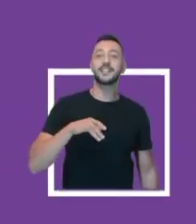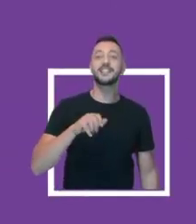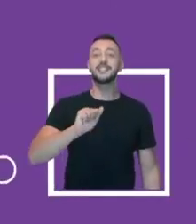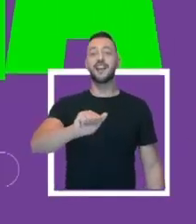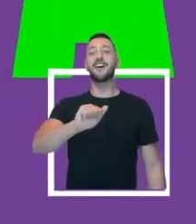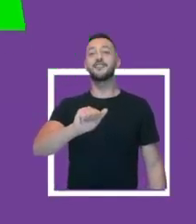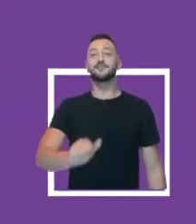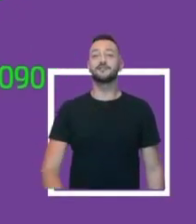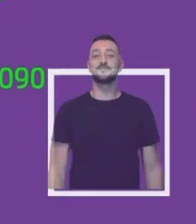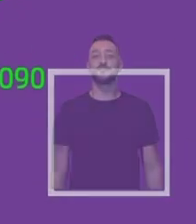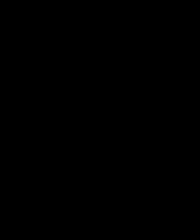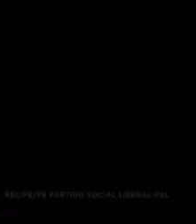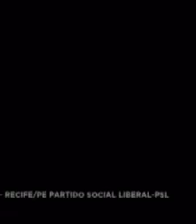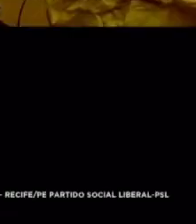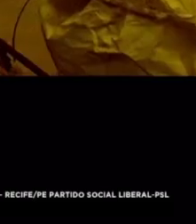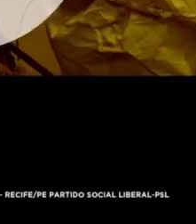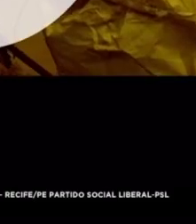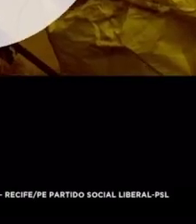Delegada Patrícia